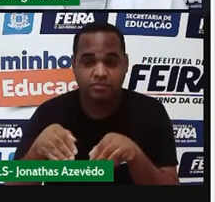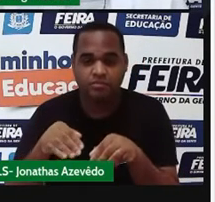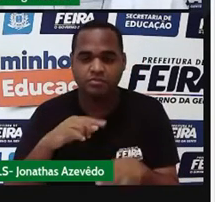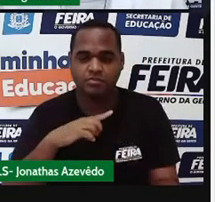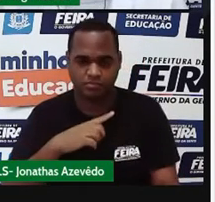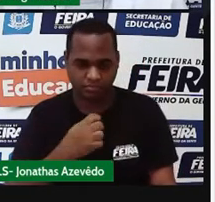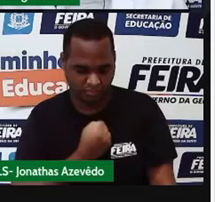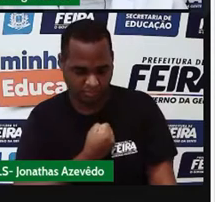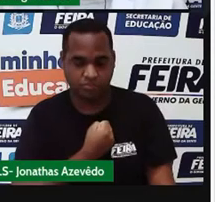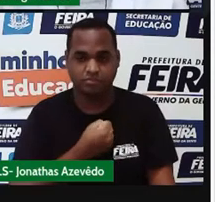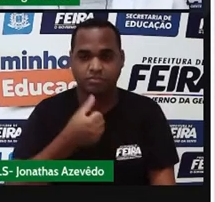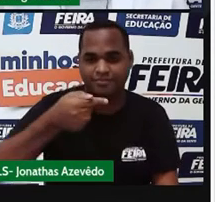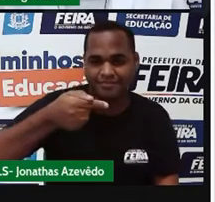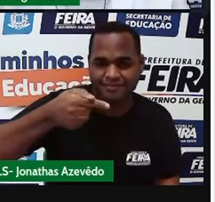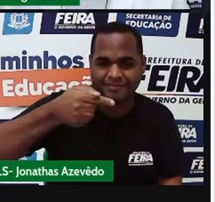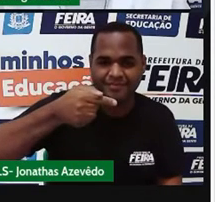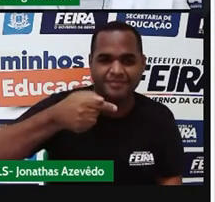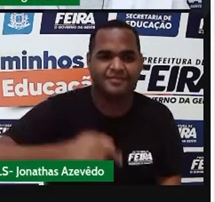7